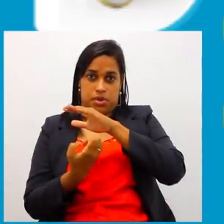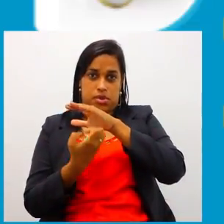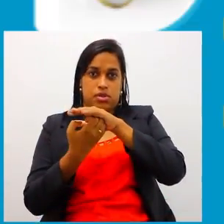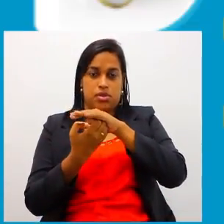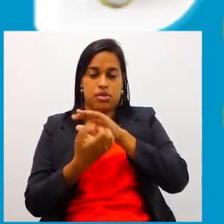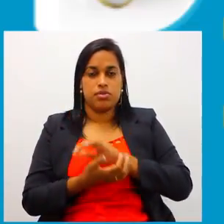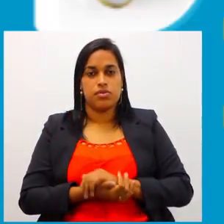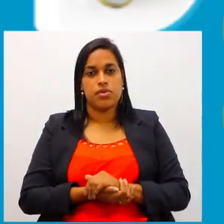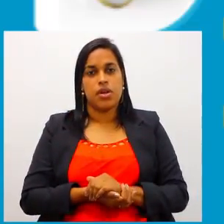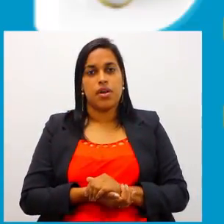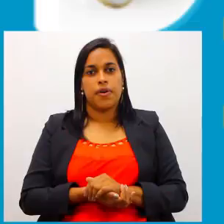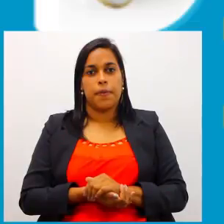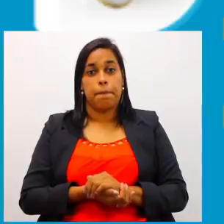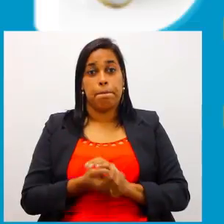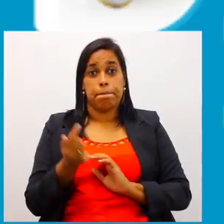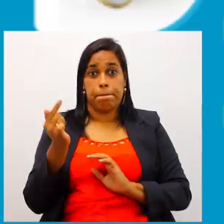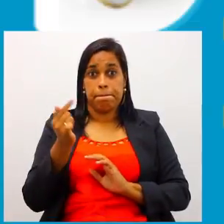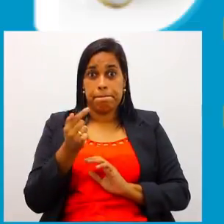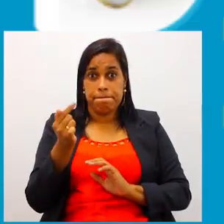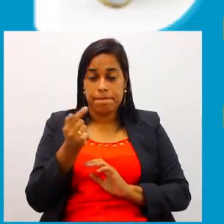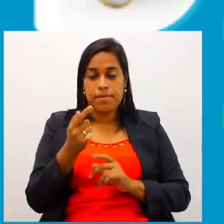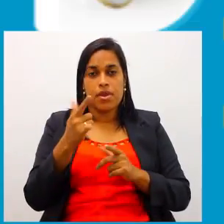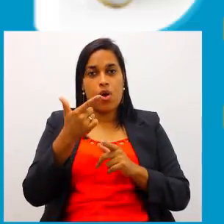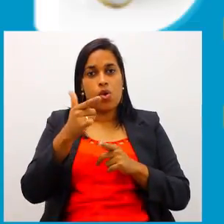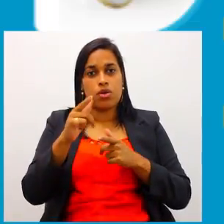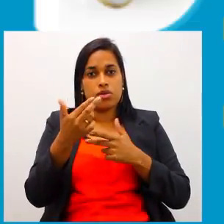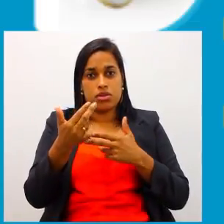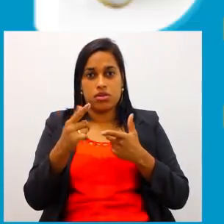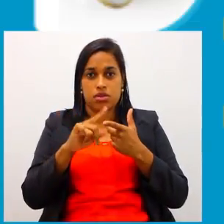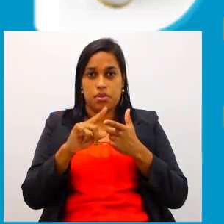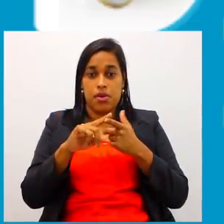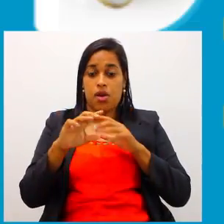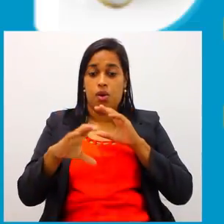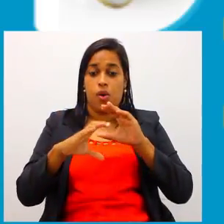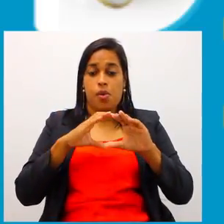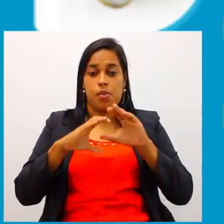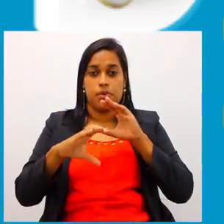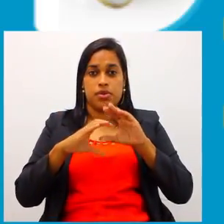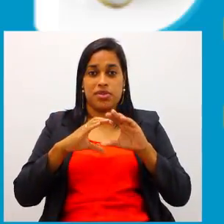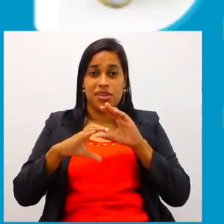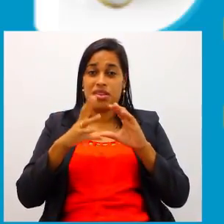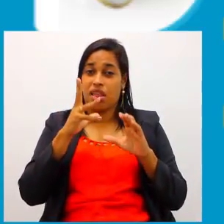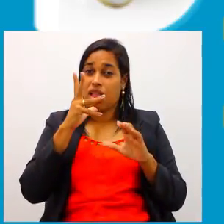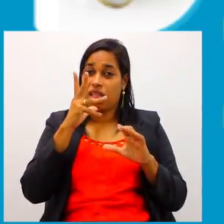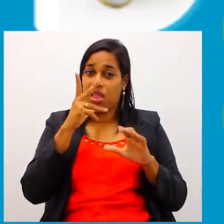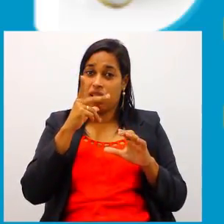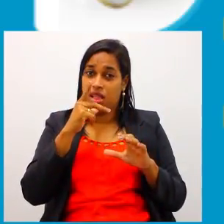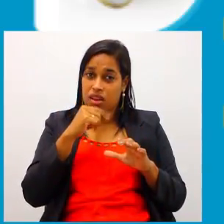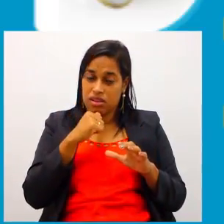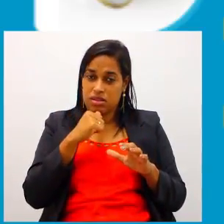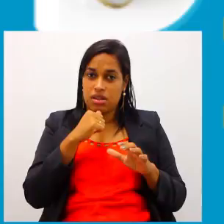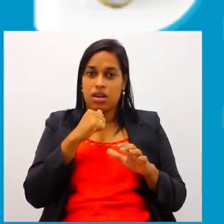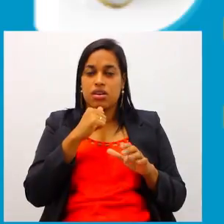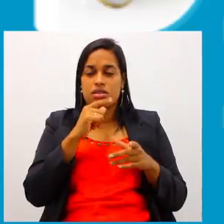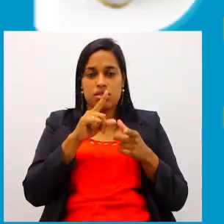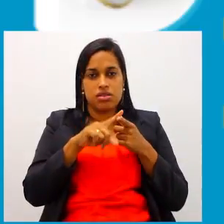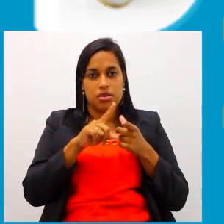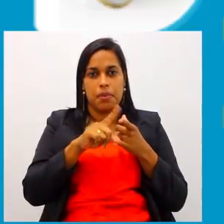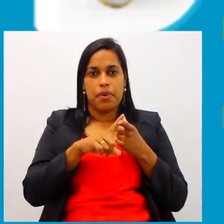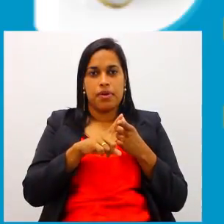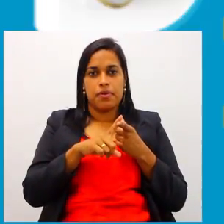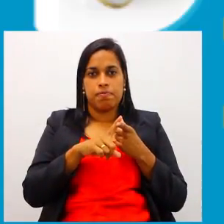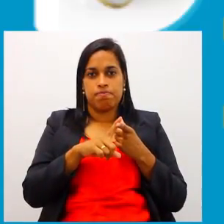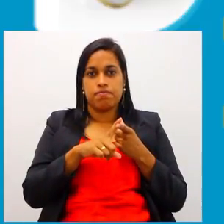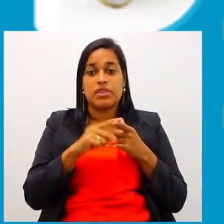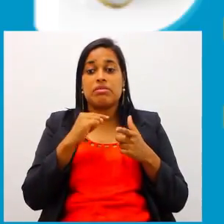que ela preenche essa lacuna, esse vazio, porque a comunicação formal às vezes é lenta e ineficaz.